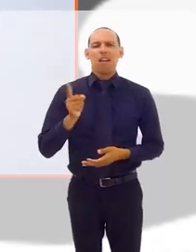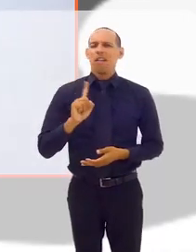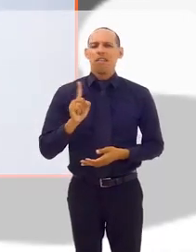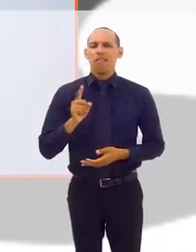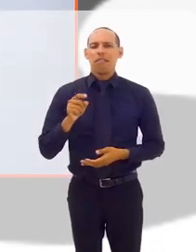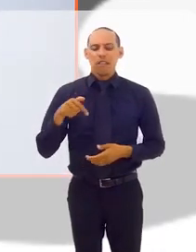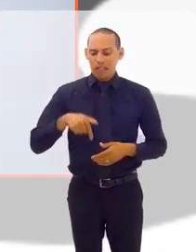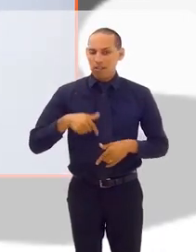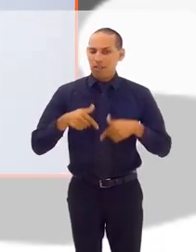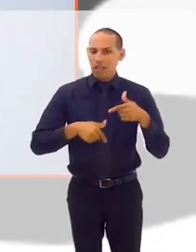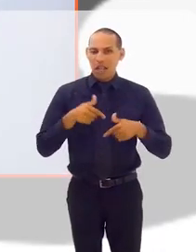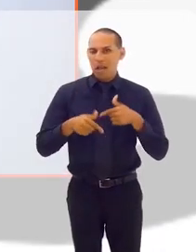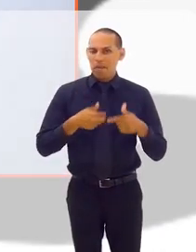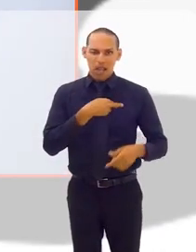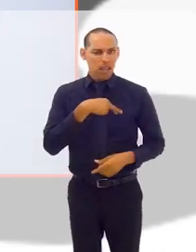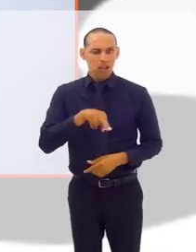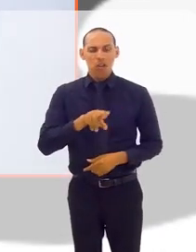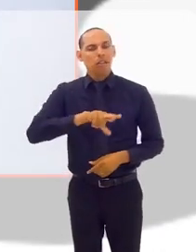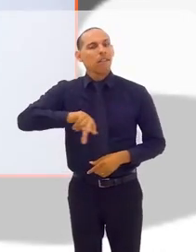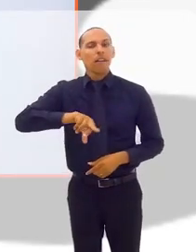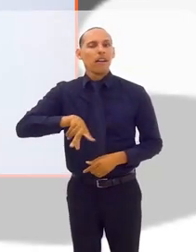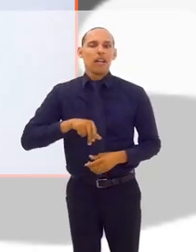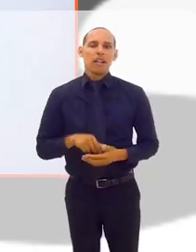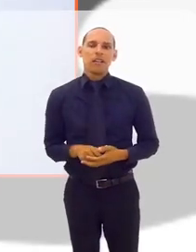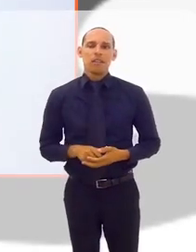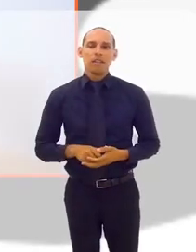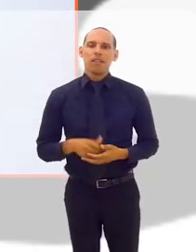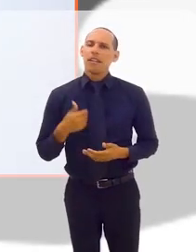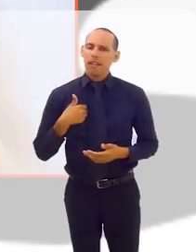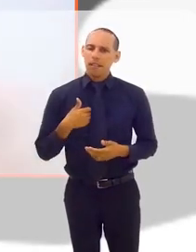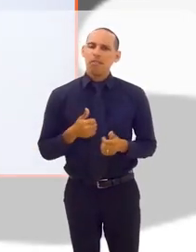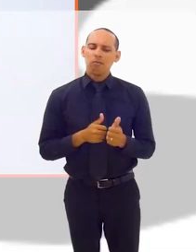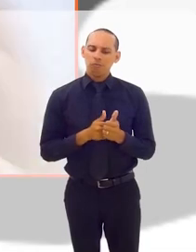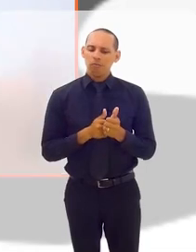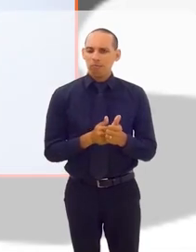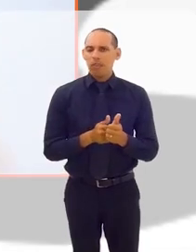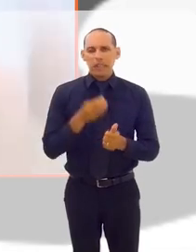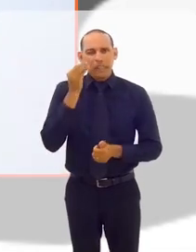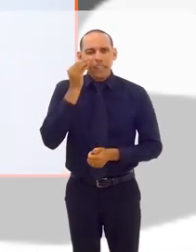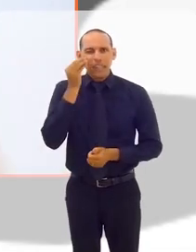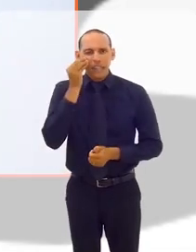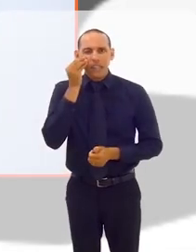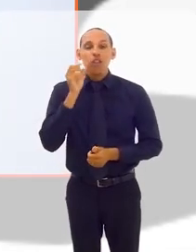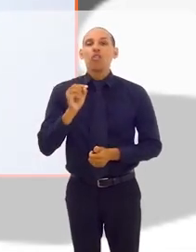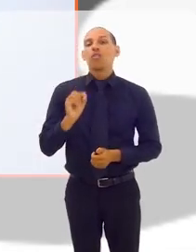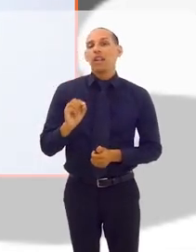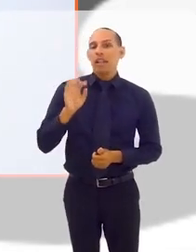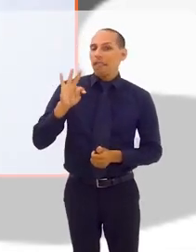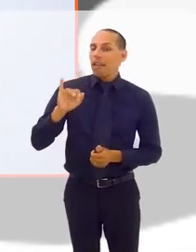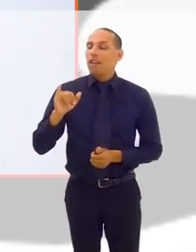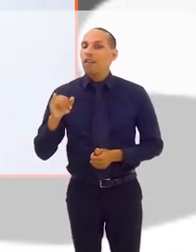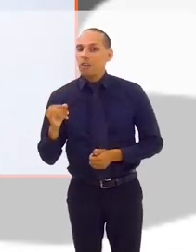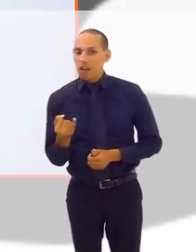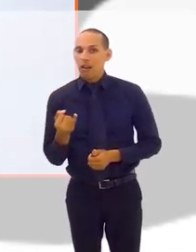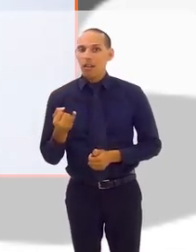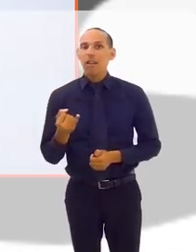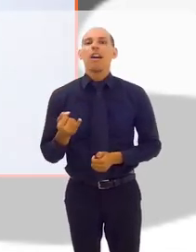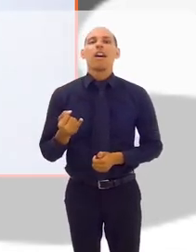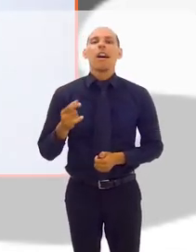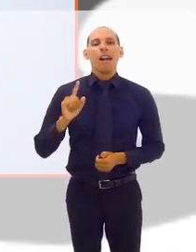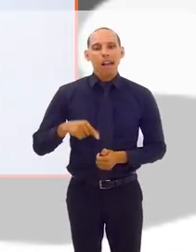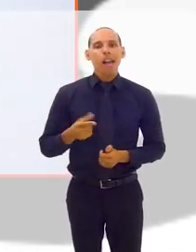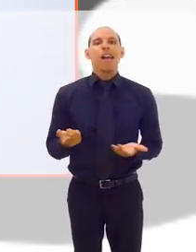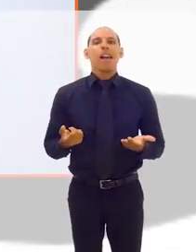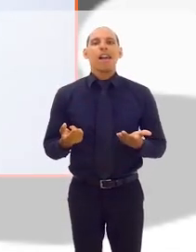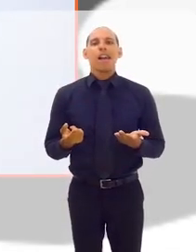isso aqui não é um trabalho religioso, embora eu tente seguir a doutrina dos testemunhas de Jeová, das testemunhas de